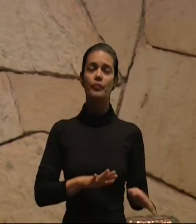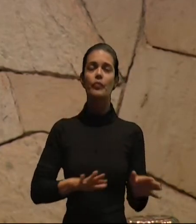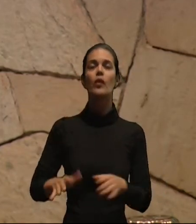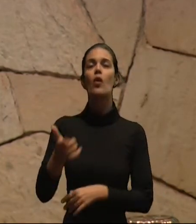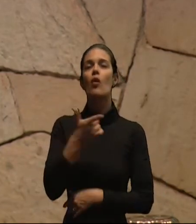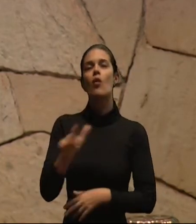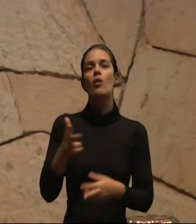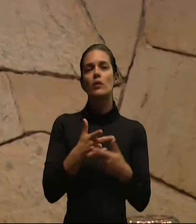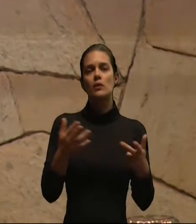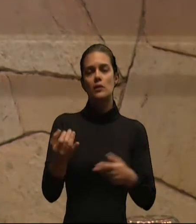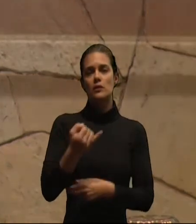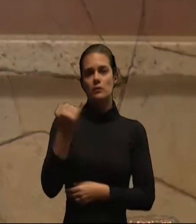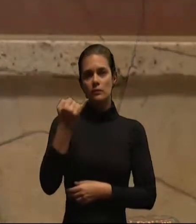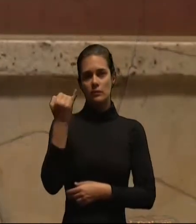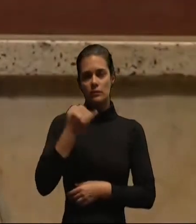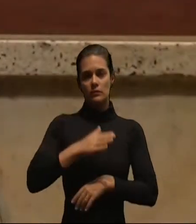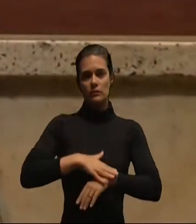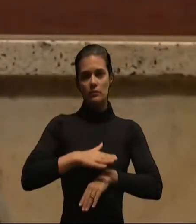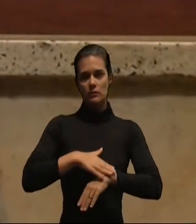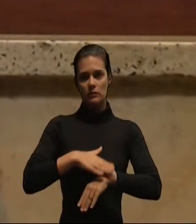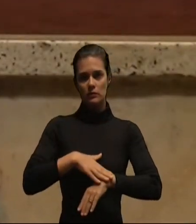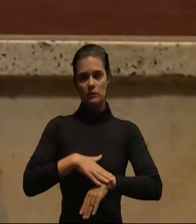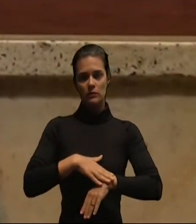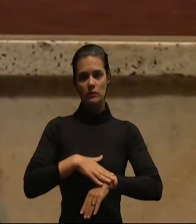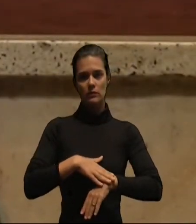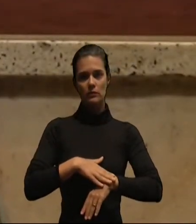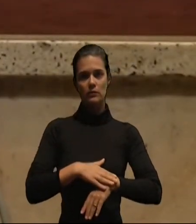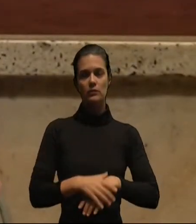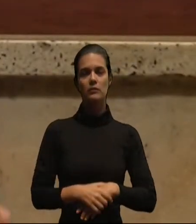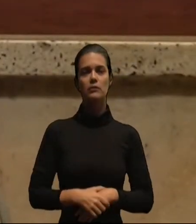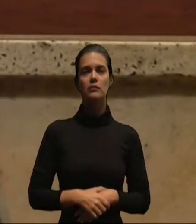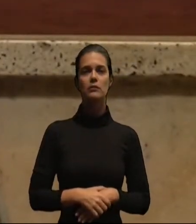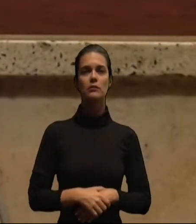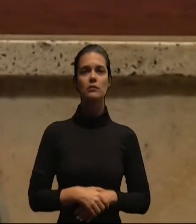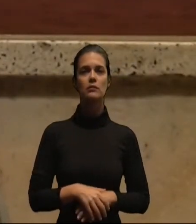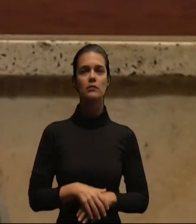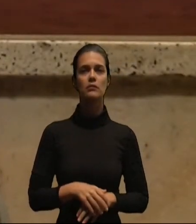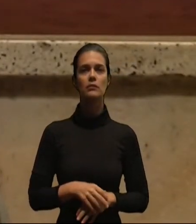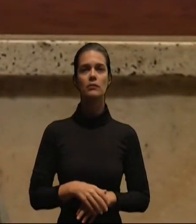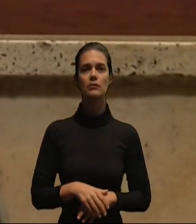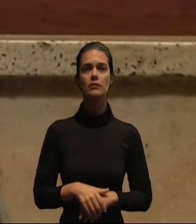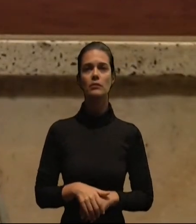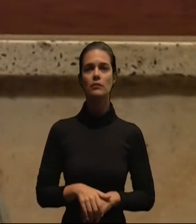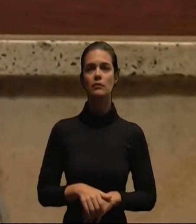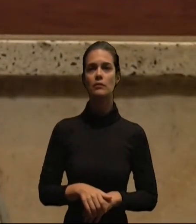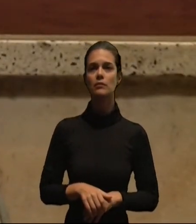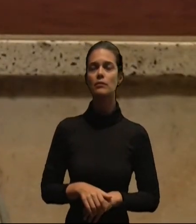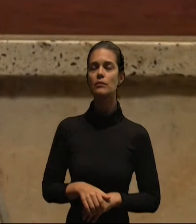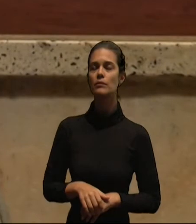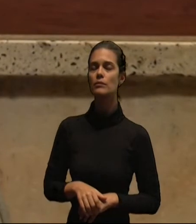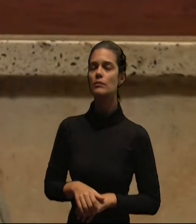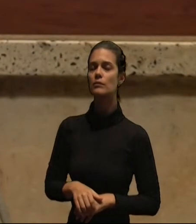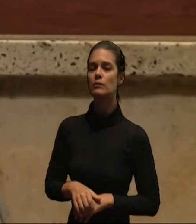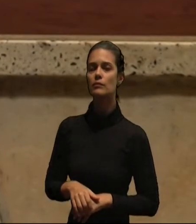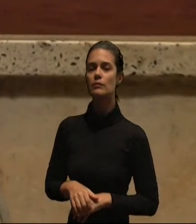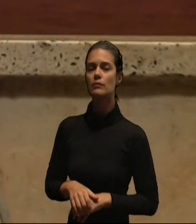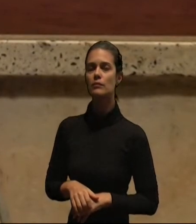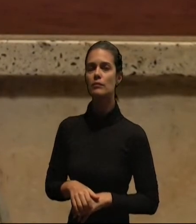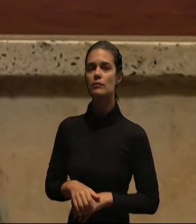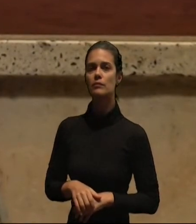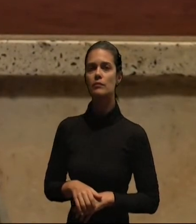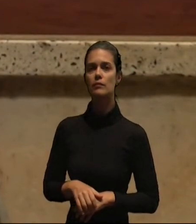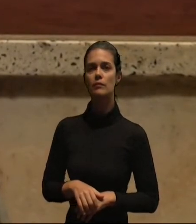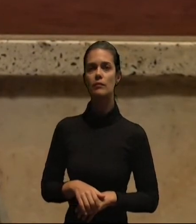neste tempo, nesta perseverança, e aí eu quero chegar ao final desta meditação, aquilo que